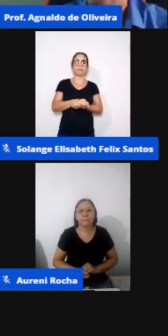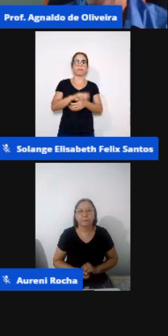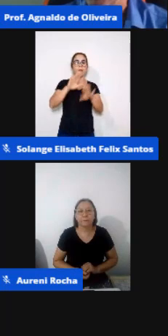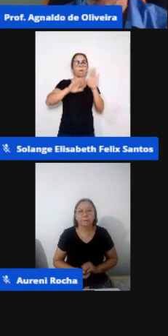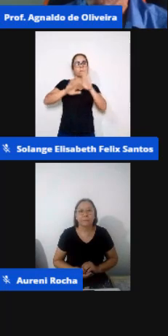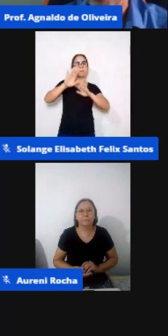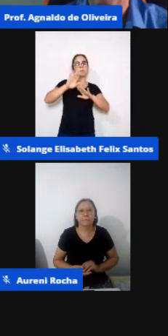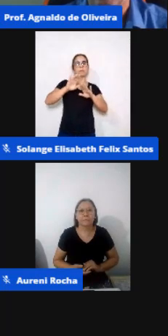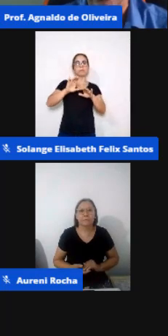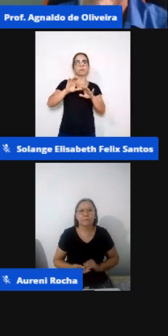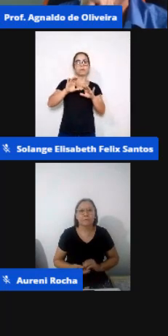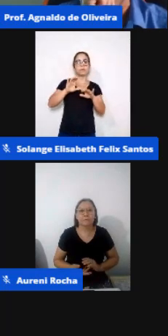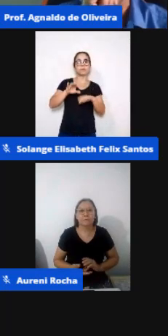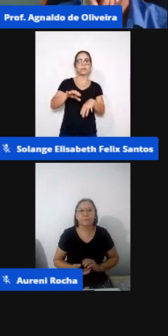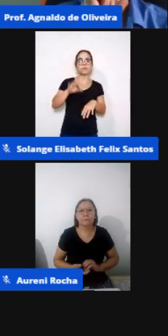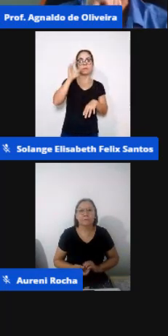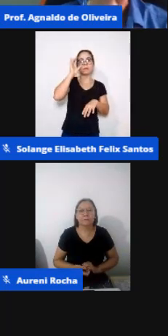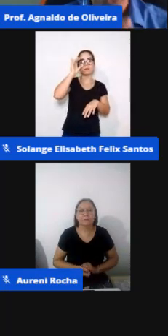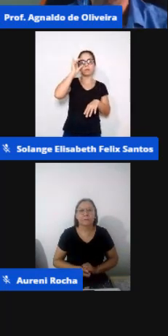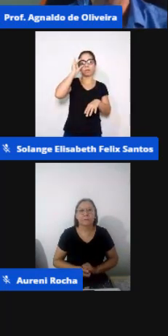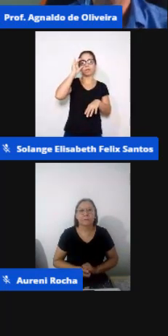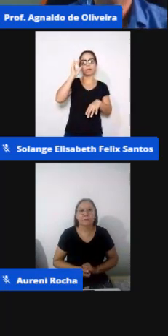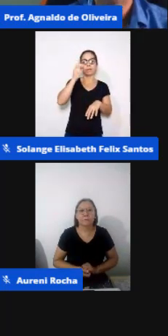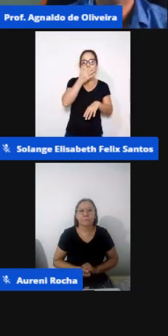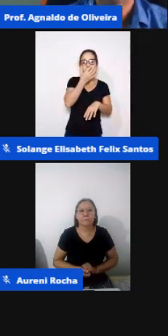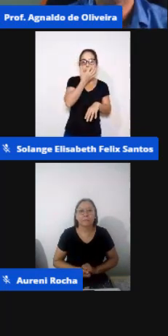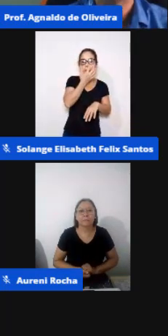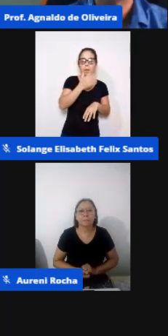pronúncias, melhor.